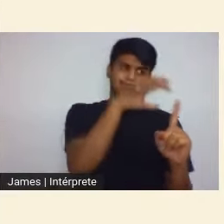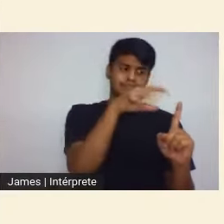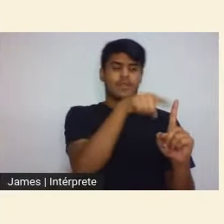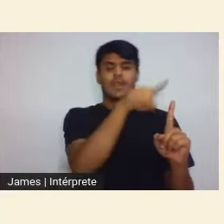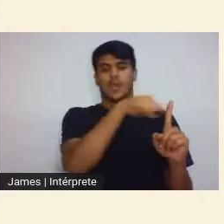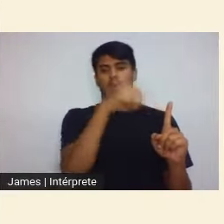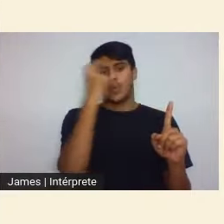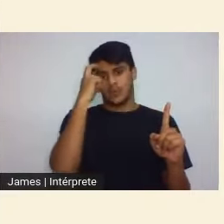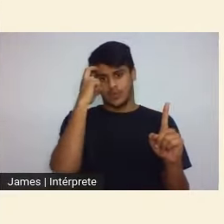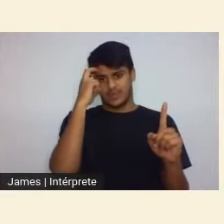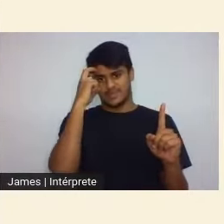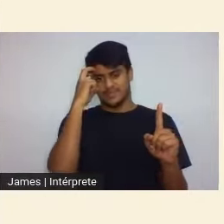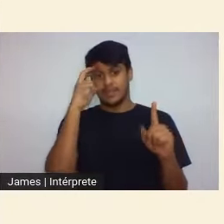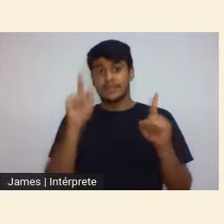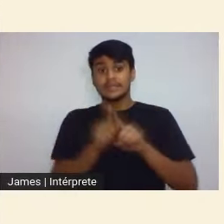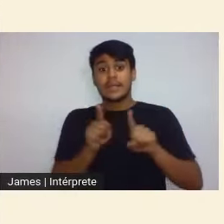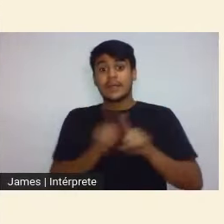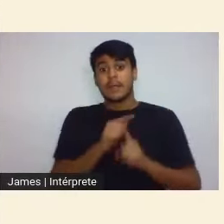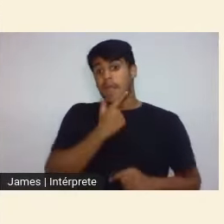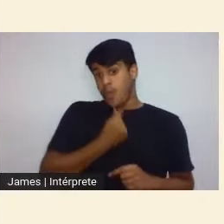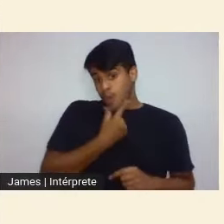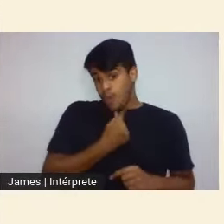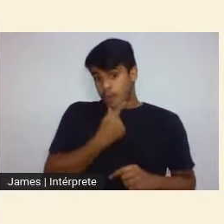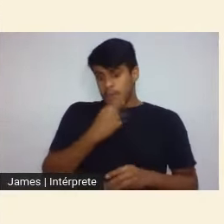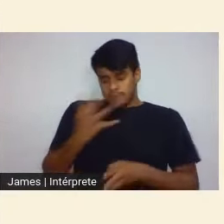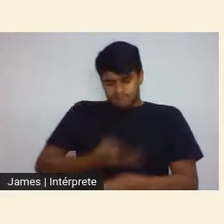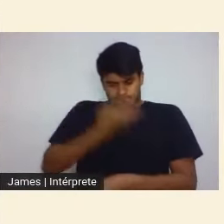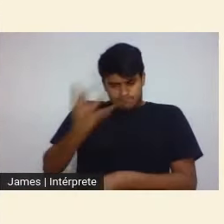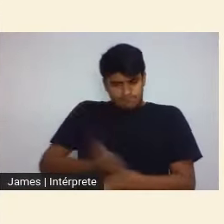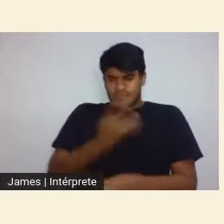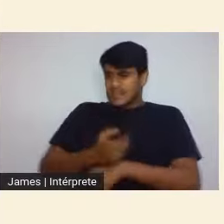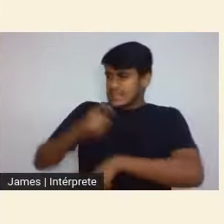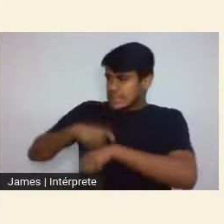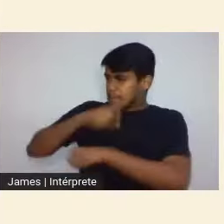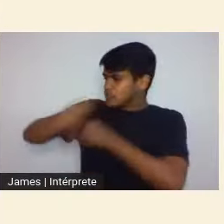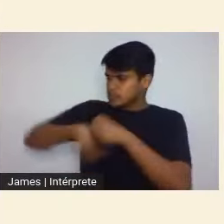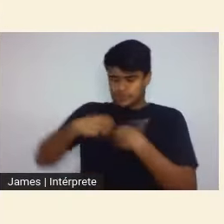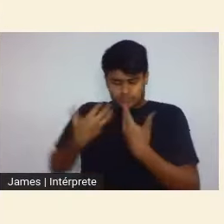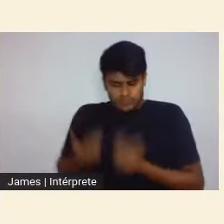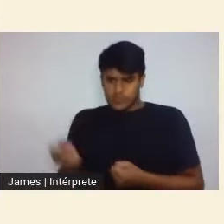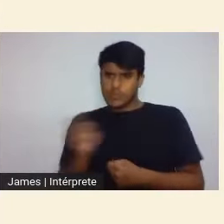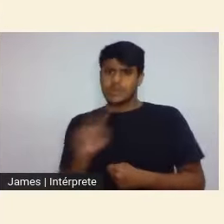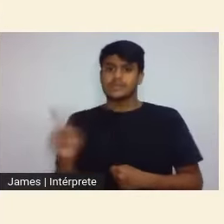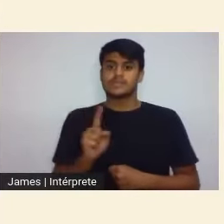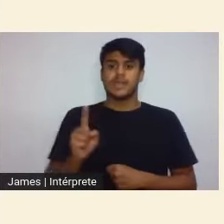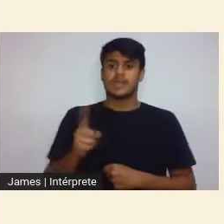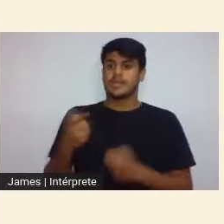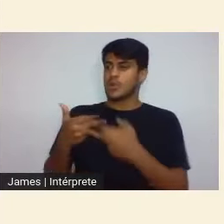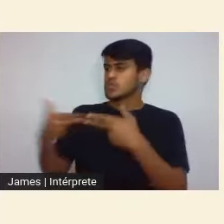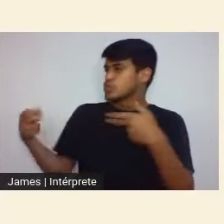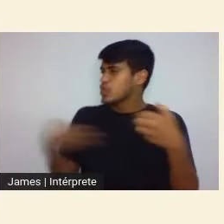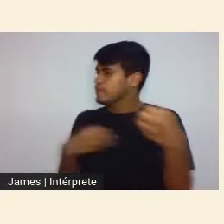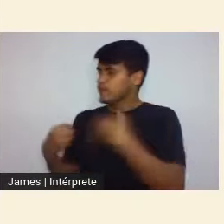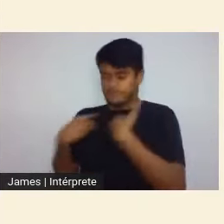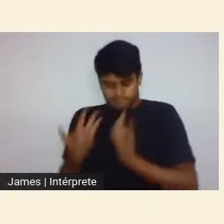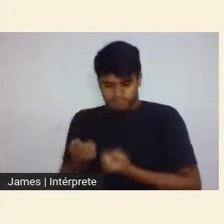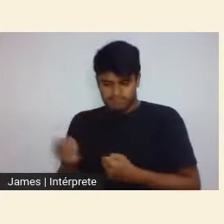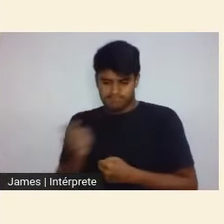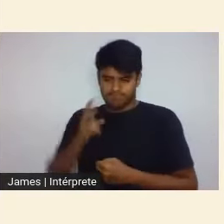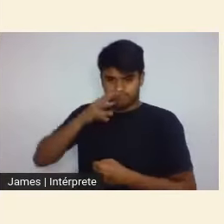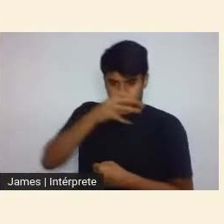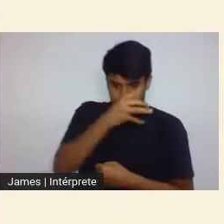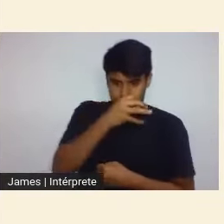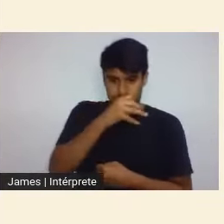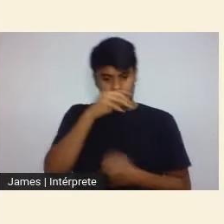e o homem ainda resiste às mudanças do tempo e à modernização do presente. Enfim, uma terra